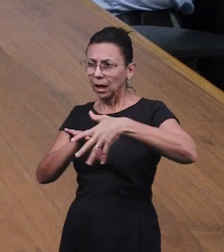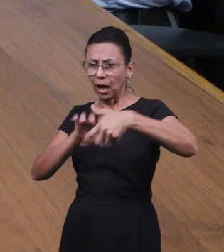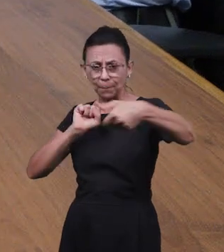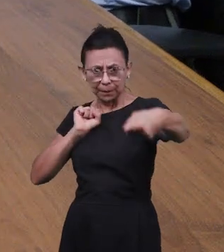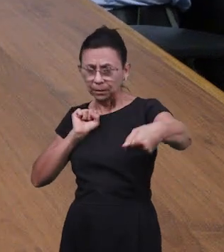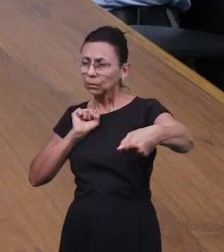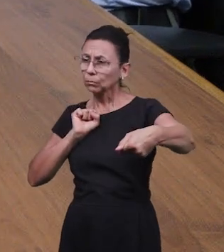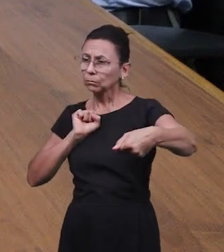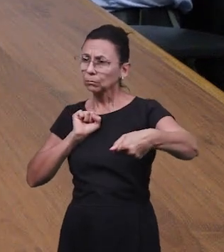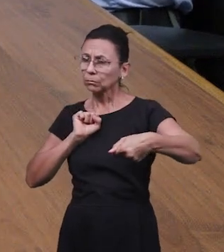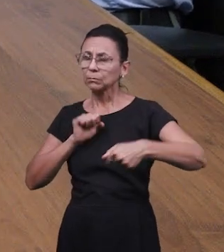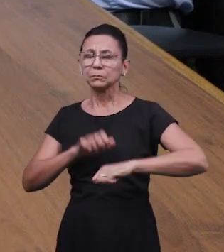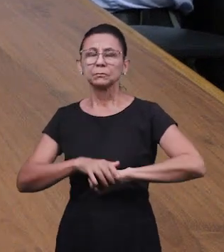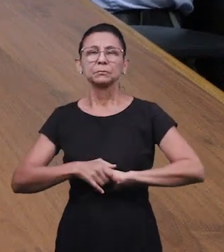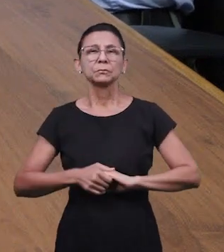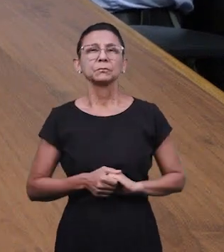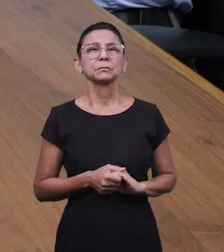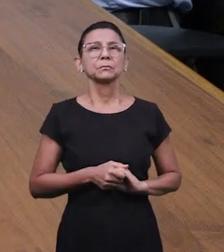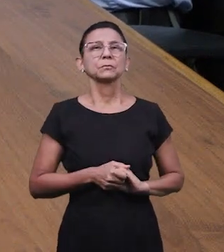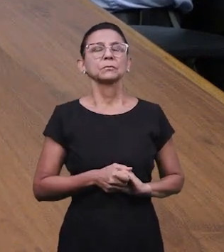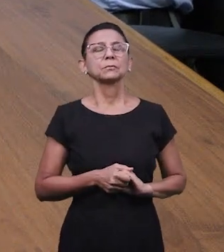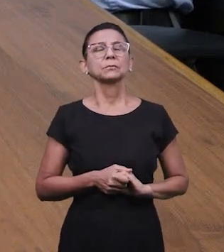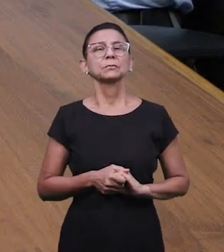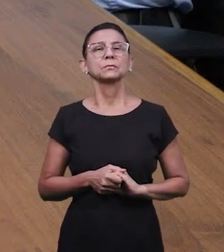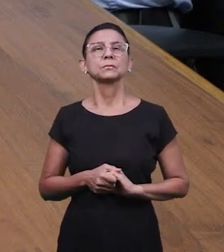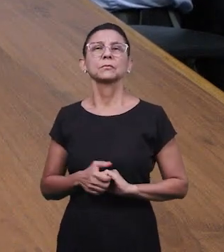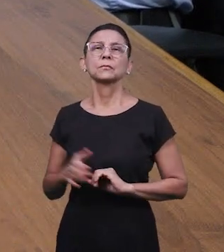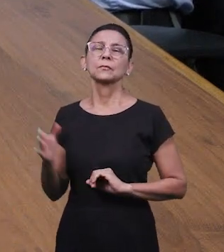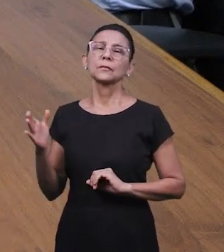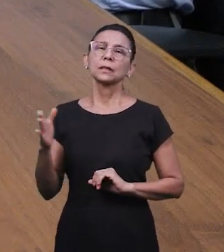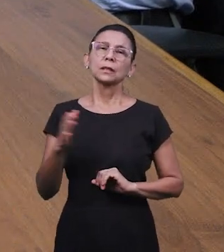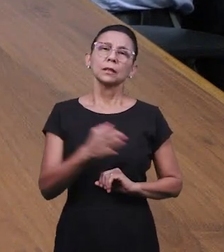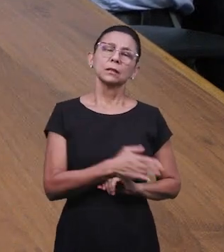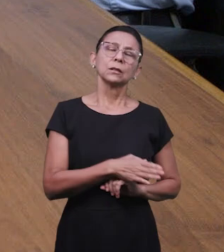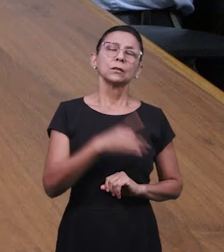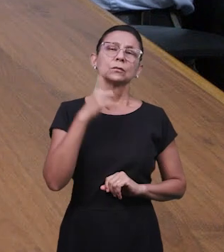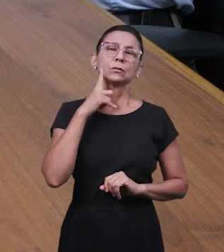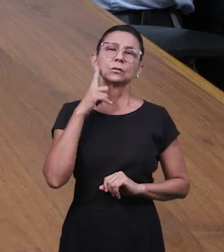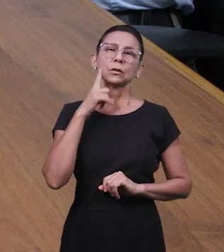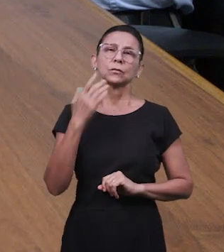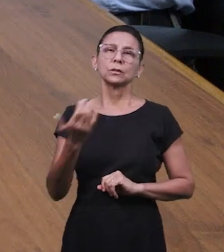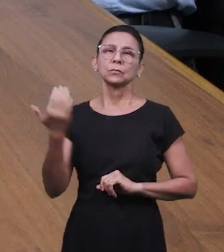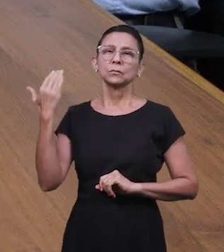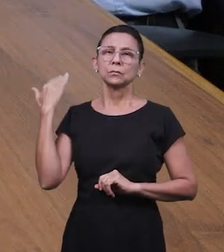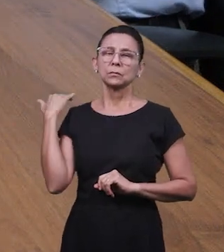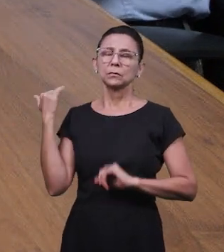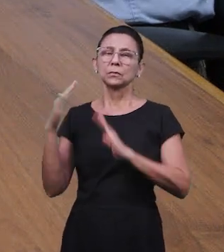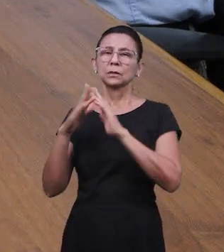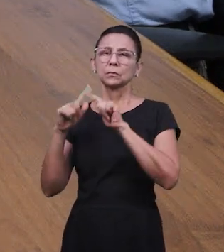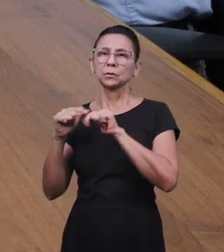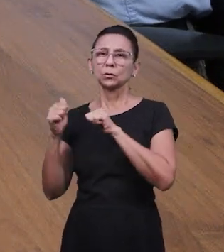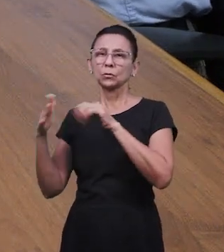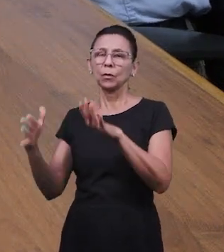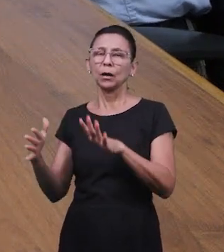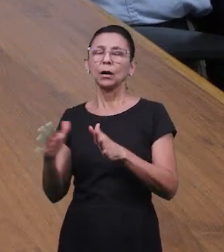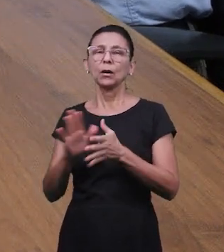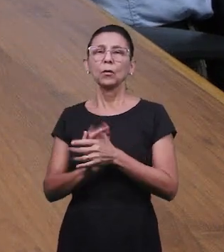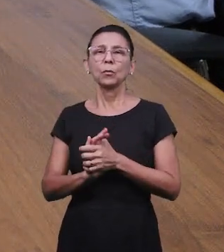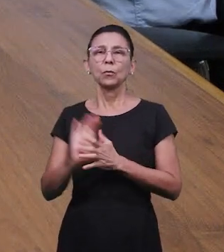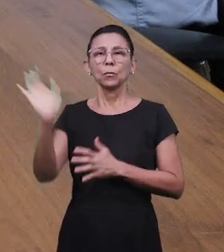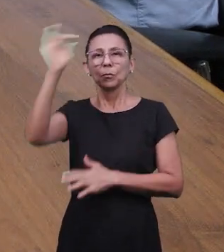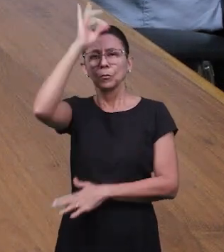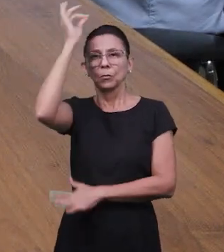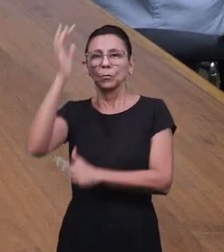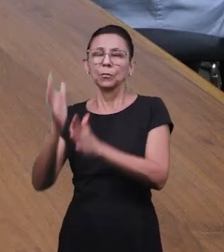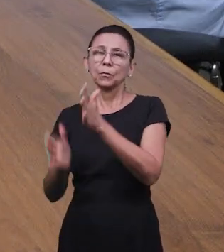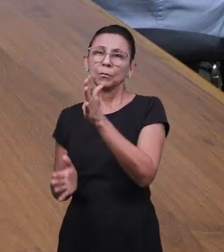igreja primitiva, ali no livro de Atos, depois do derramar do Espírito Santo e naquilo que eles estavam vivendo. Agora nós voltamos para um texto